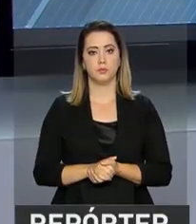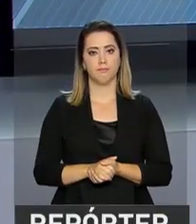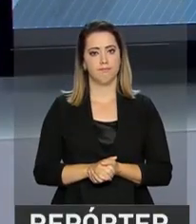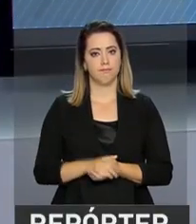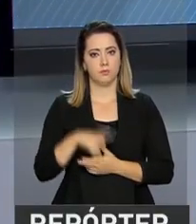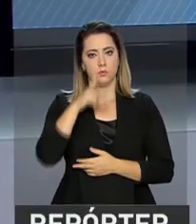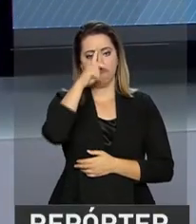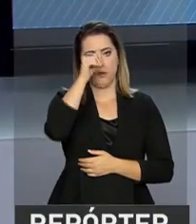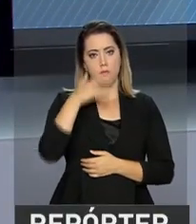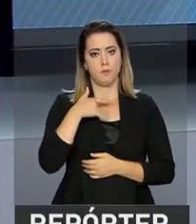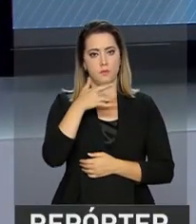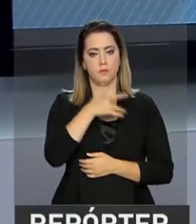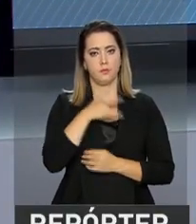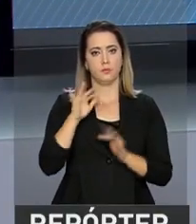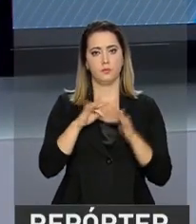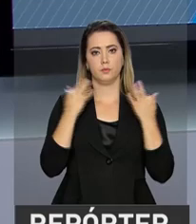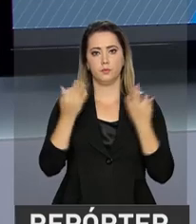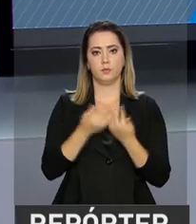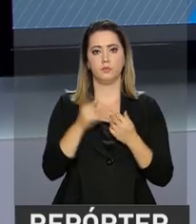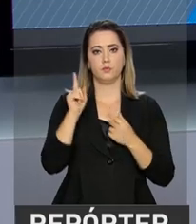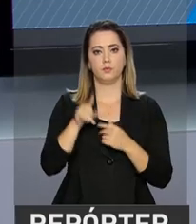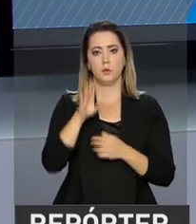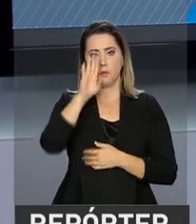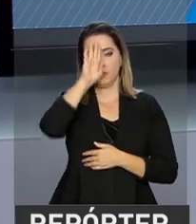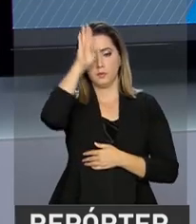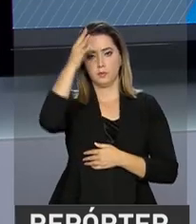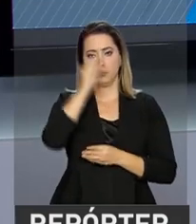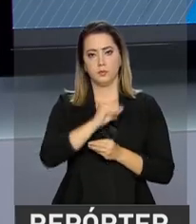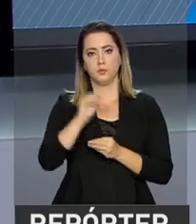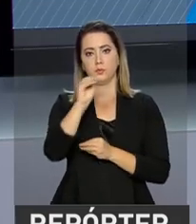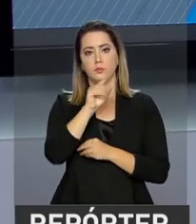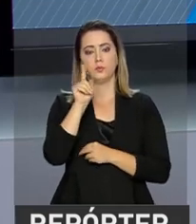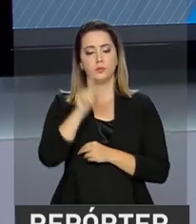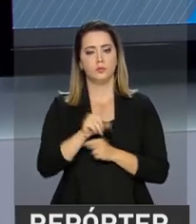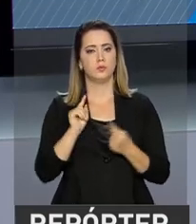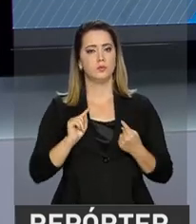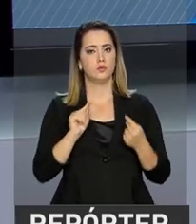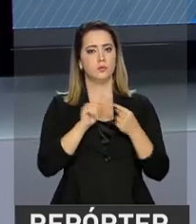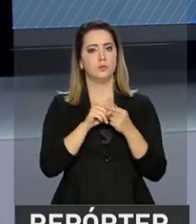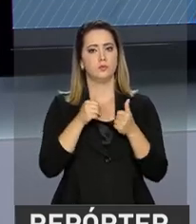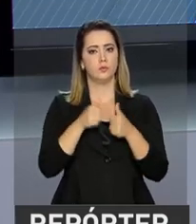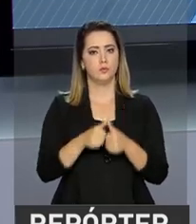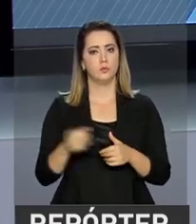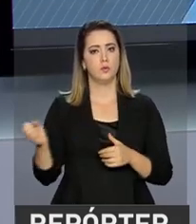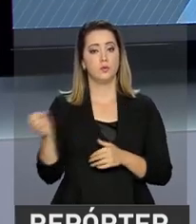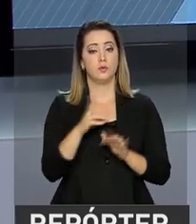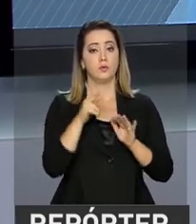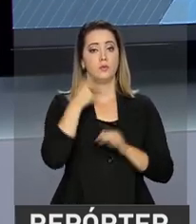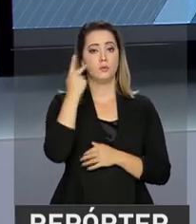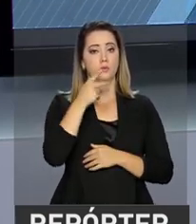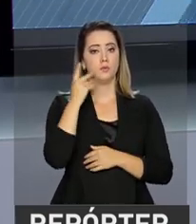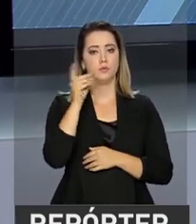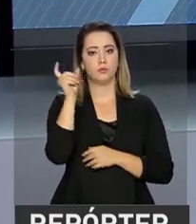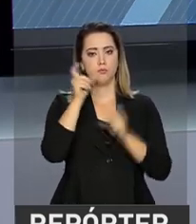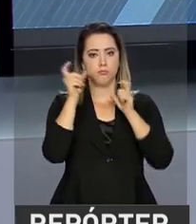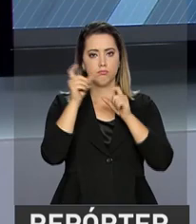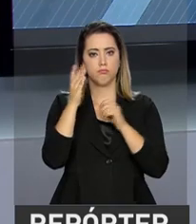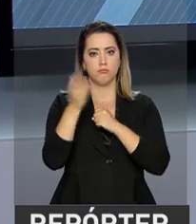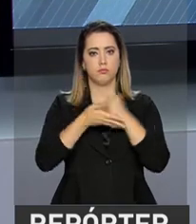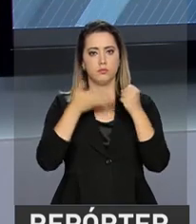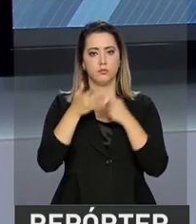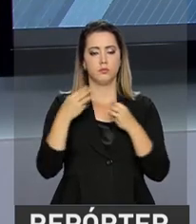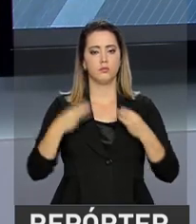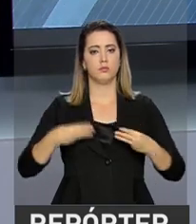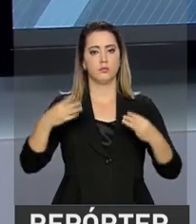fortalecer a saúde da família como modelo prioritário de atendimento com esse objetivo já está valendo a nova política de atenção básica